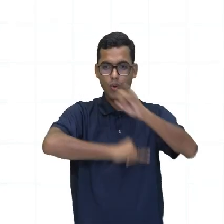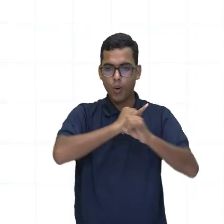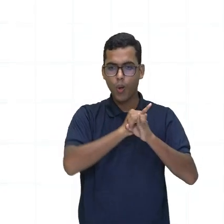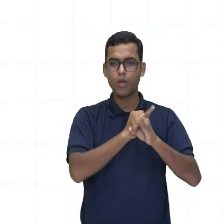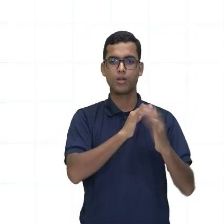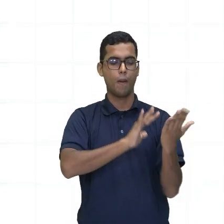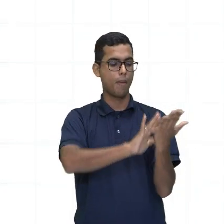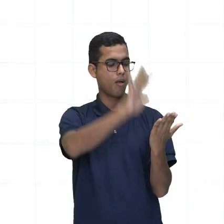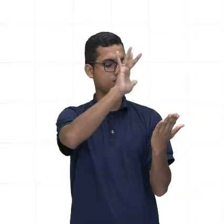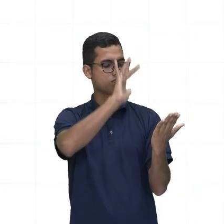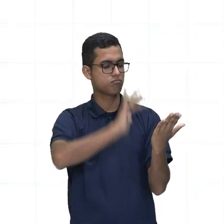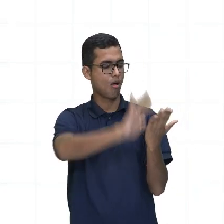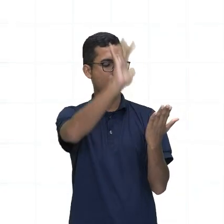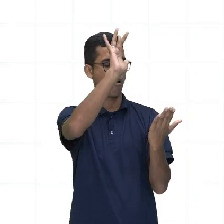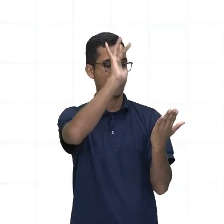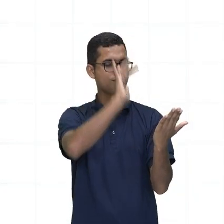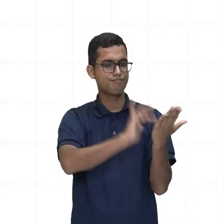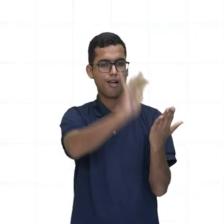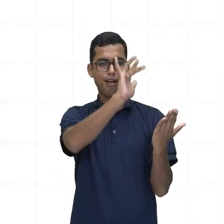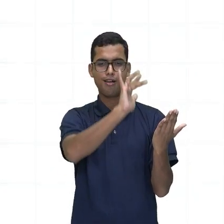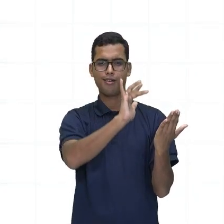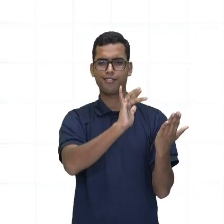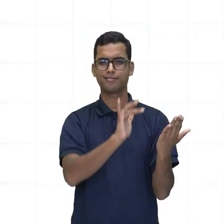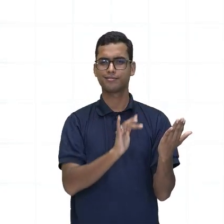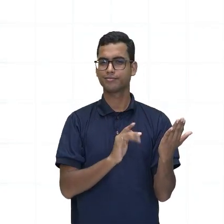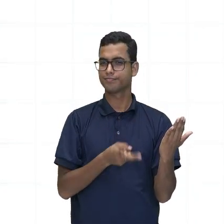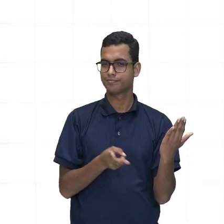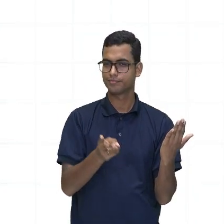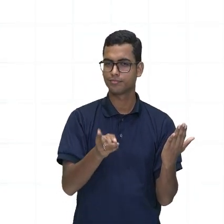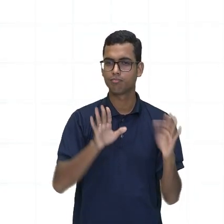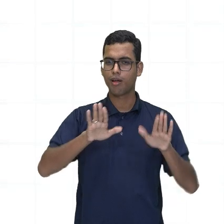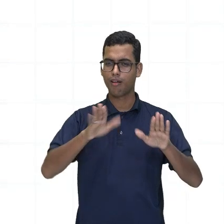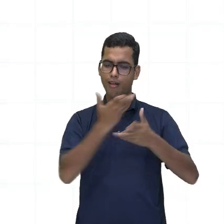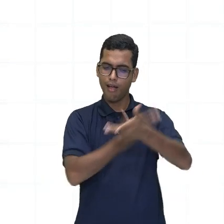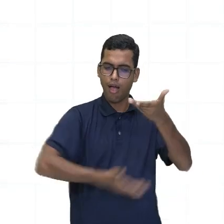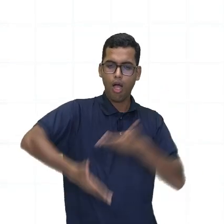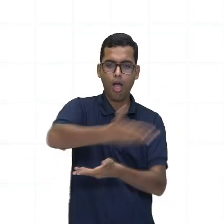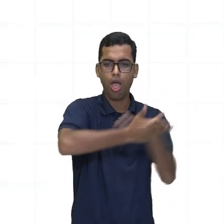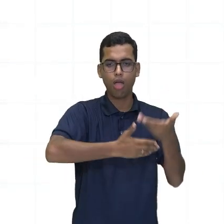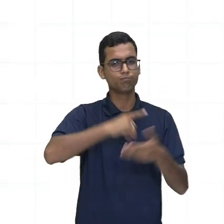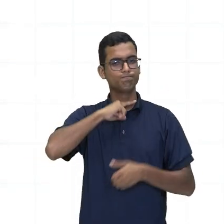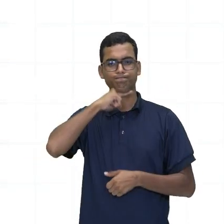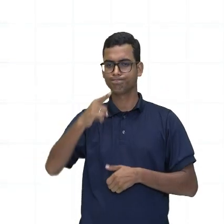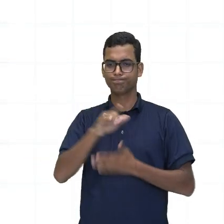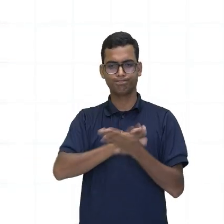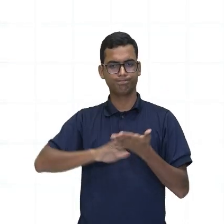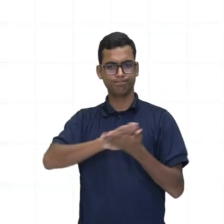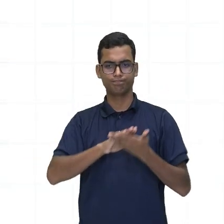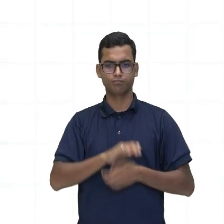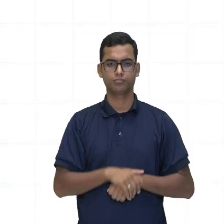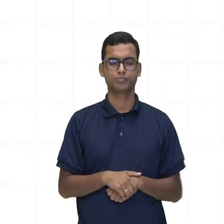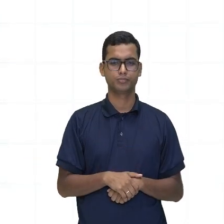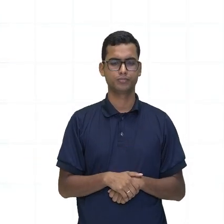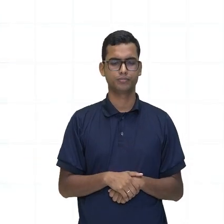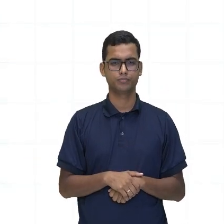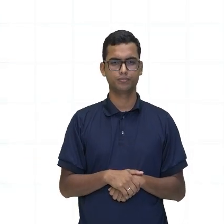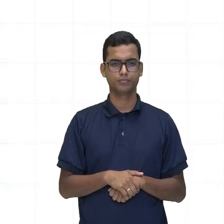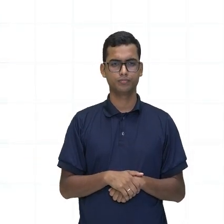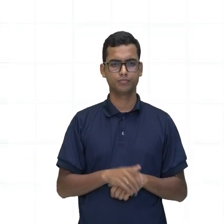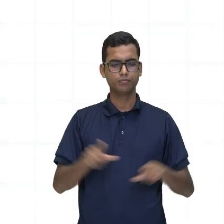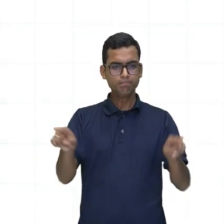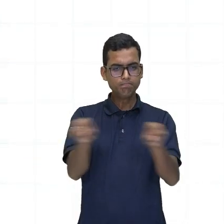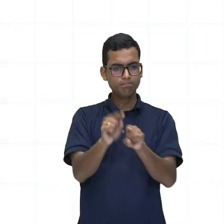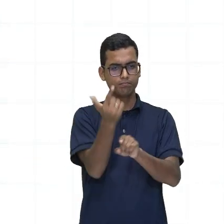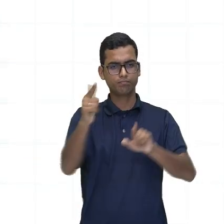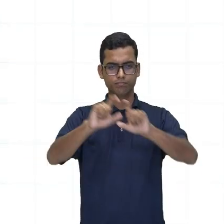internet, mas não estão interagindo entre si. Vamos continuar aqui o texto. It may be a night